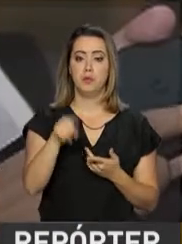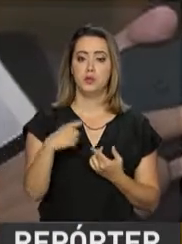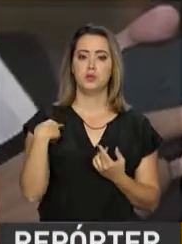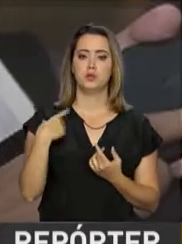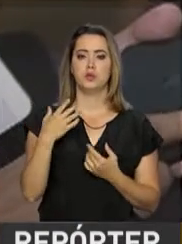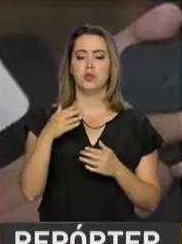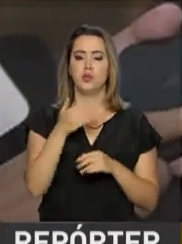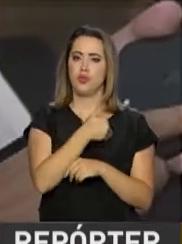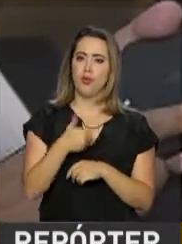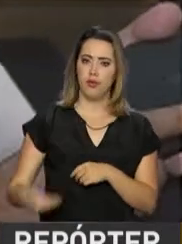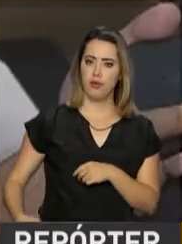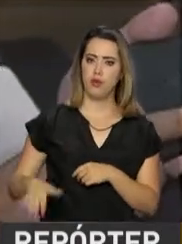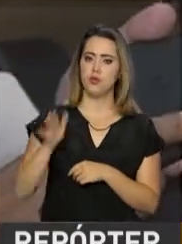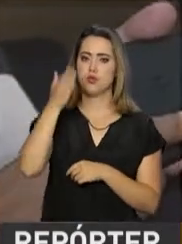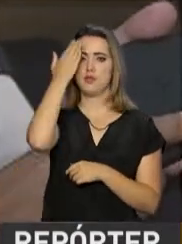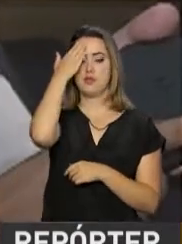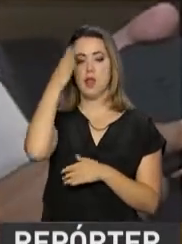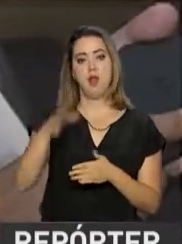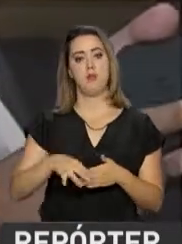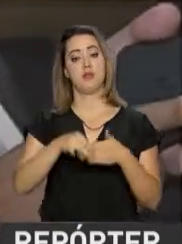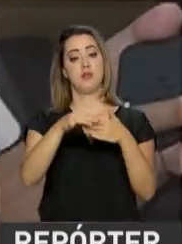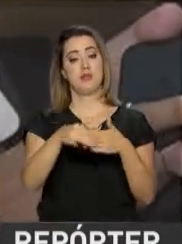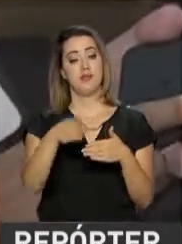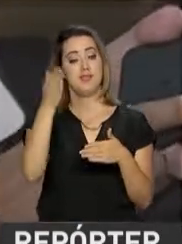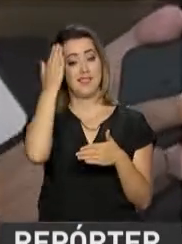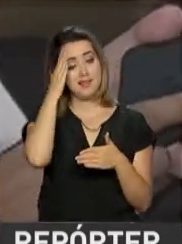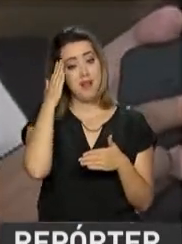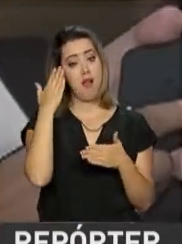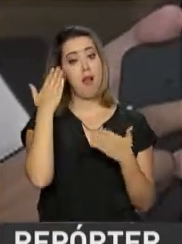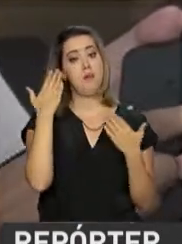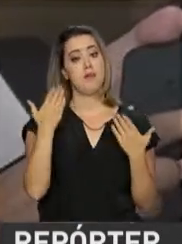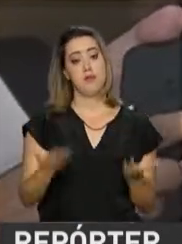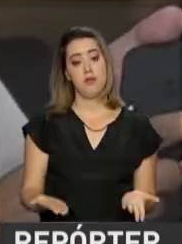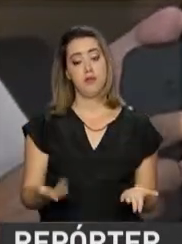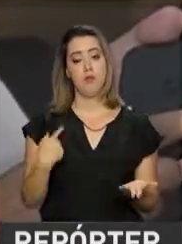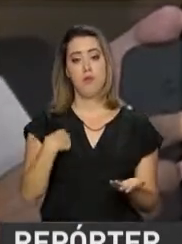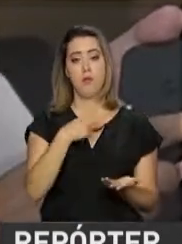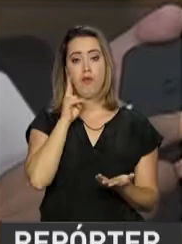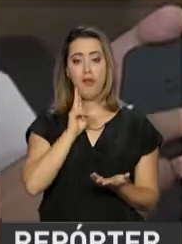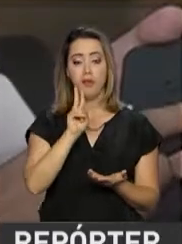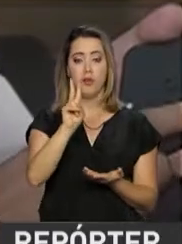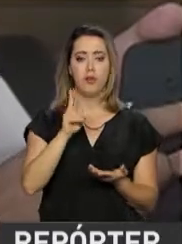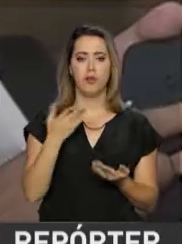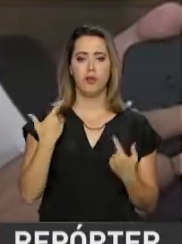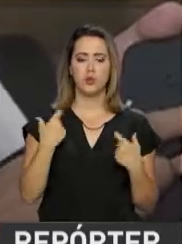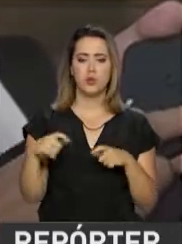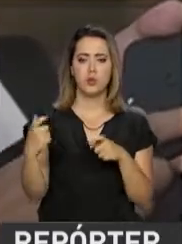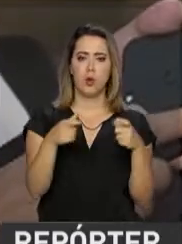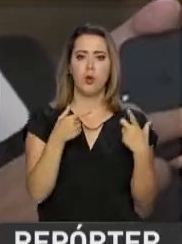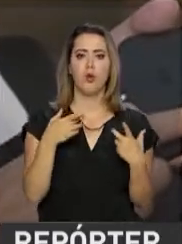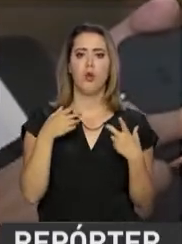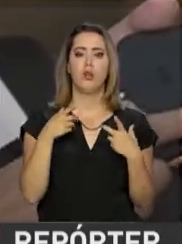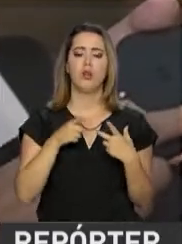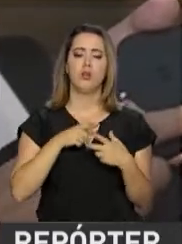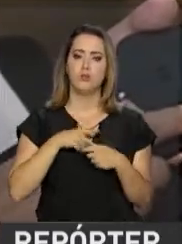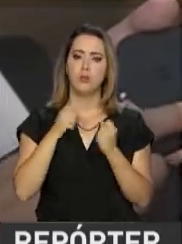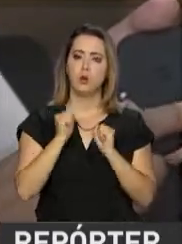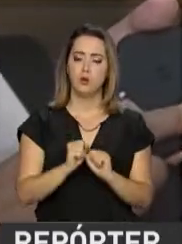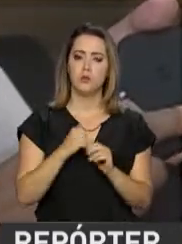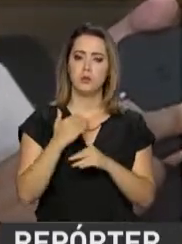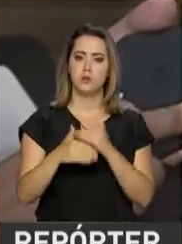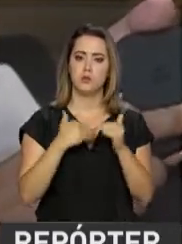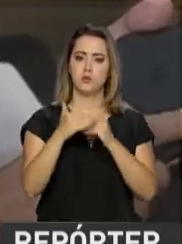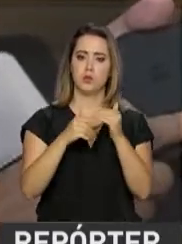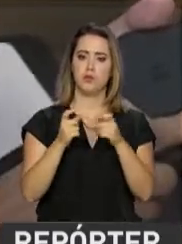governo a consciência disso nas lideranças políticas então eu vejo o ambiente é propício para que essa agenda seja